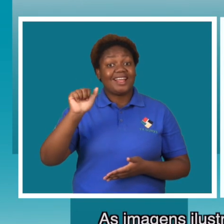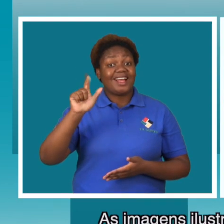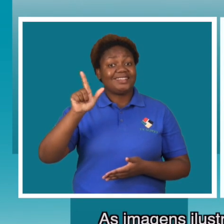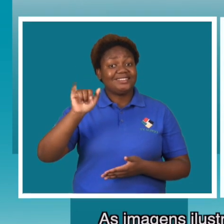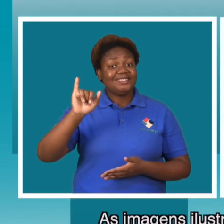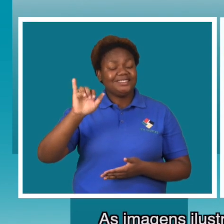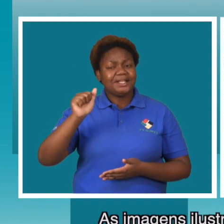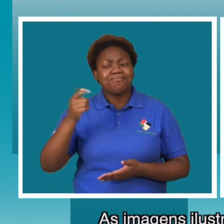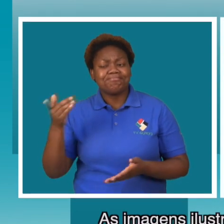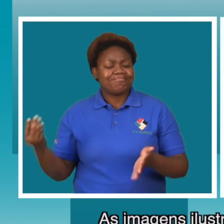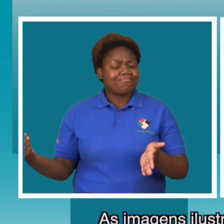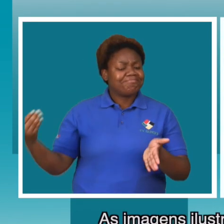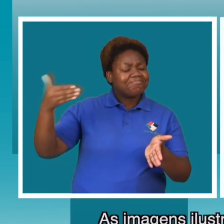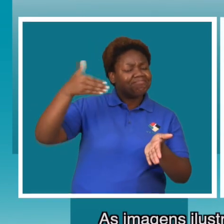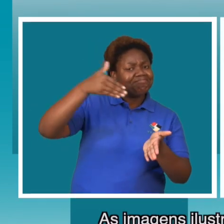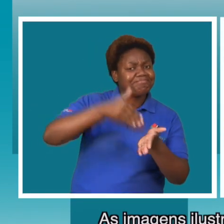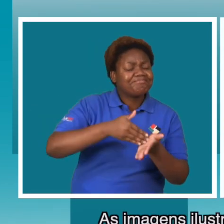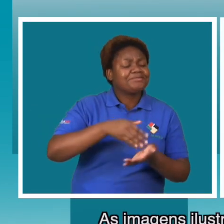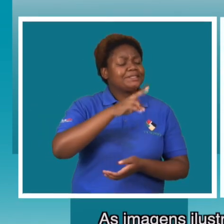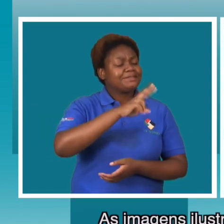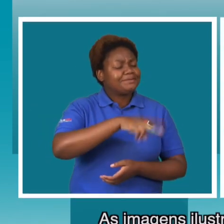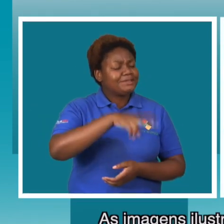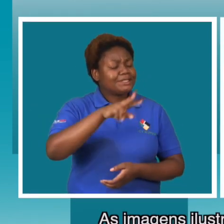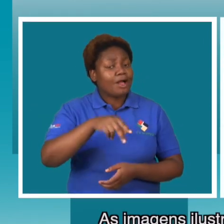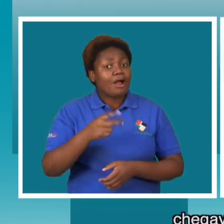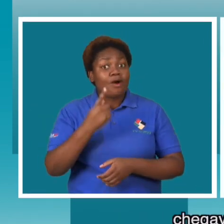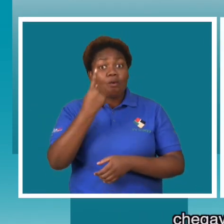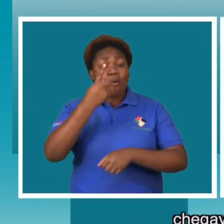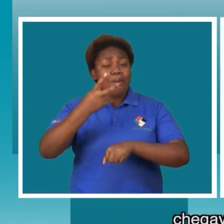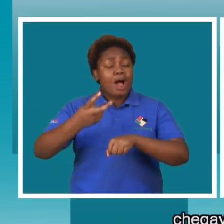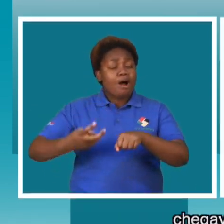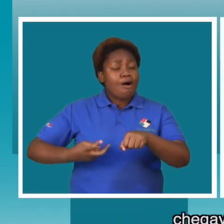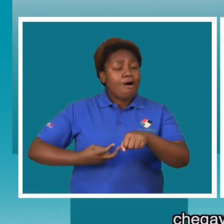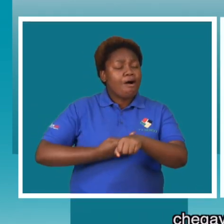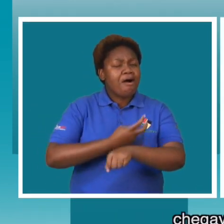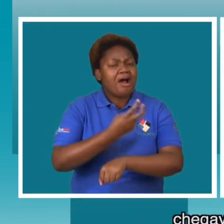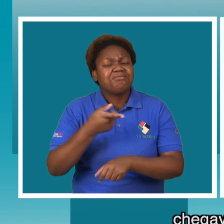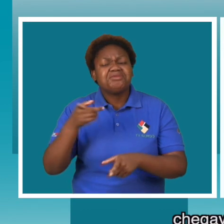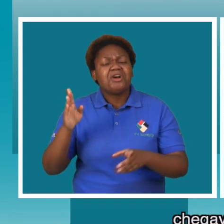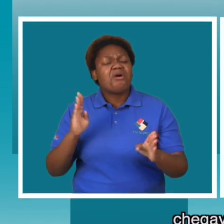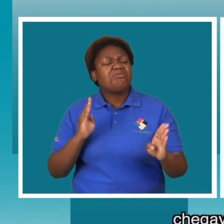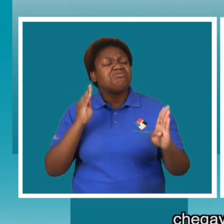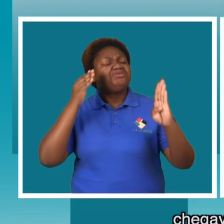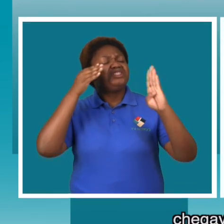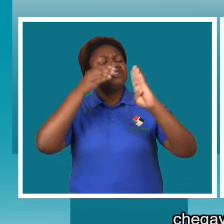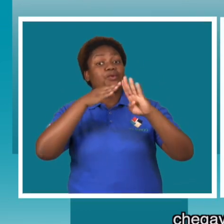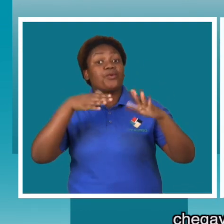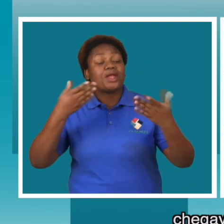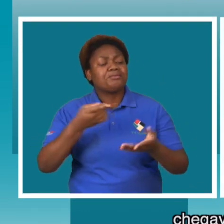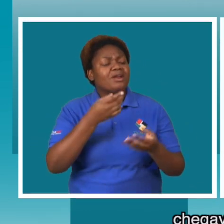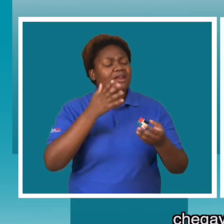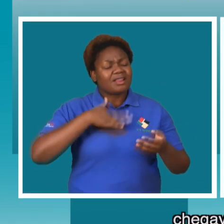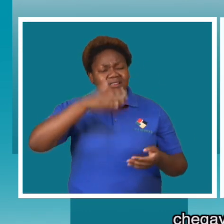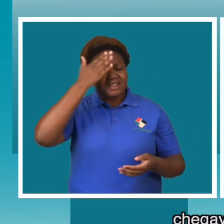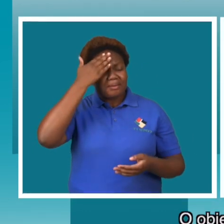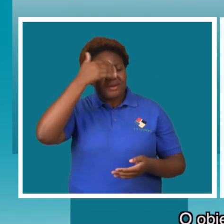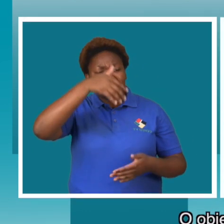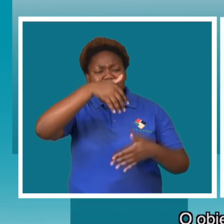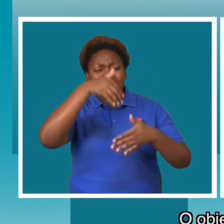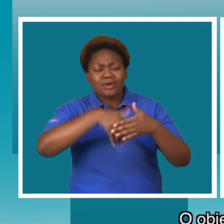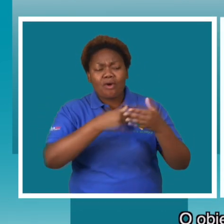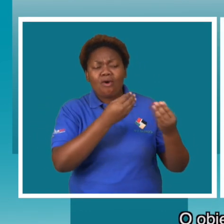ministra do Gênero, Criança e Ação Social, Cidália Chauque, chegava à TV Surdo para uma visita de perto de uma hora.